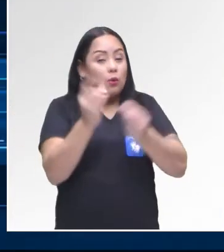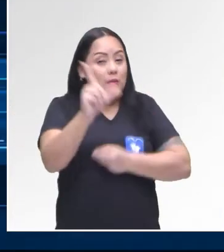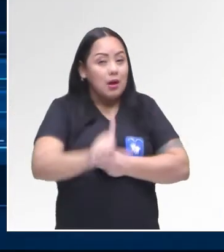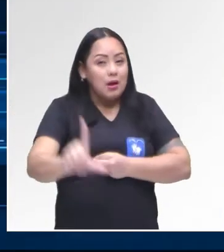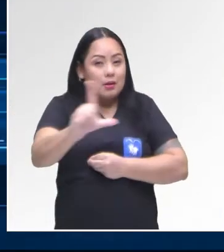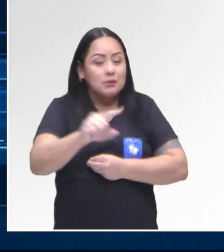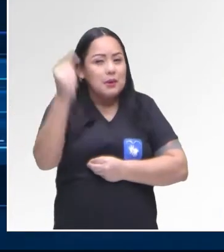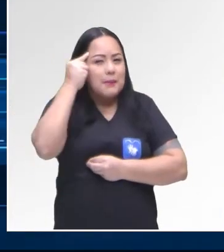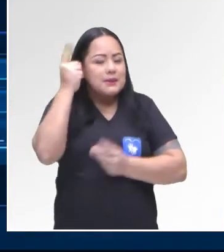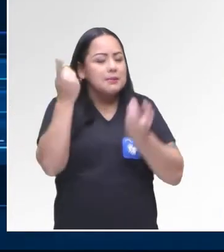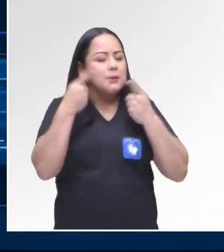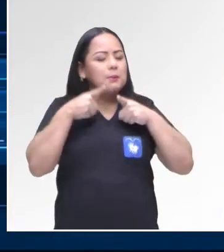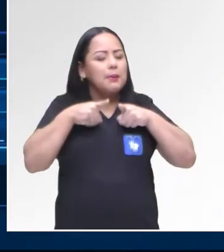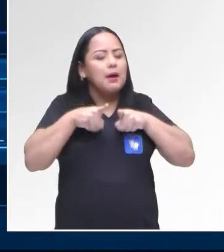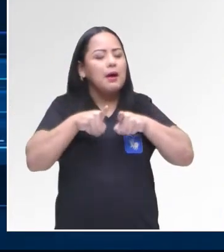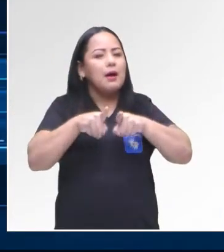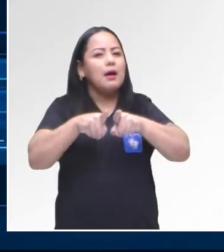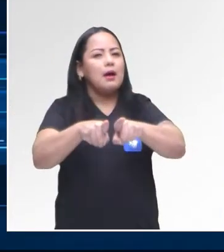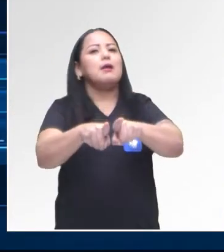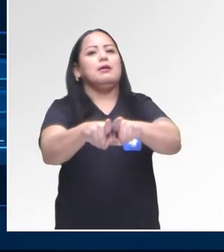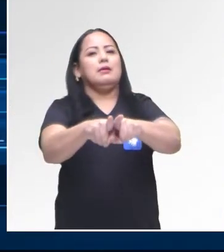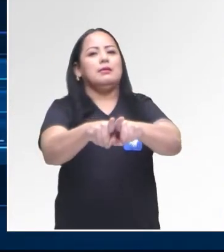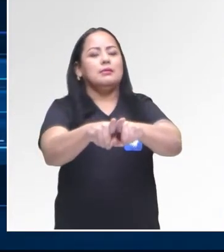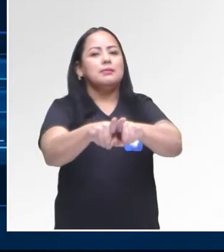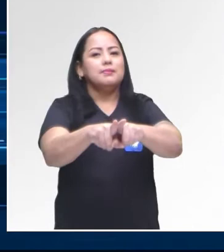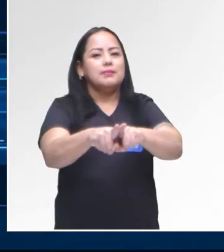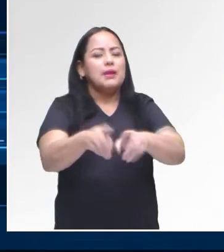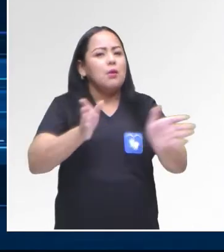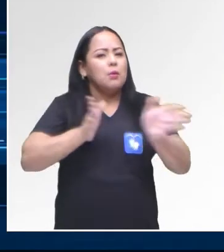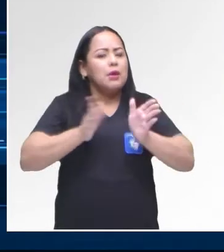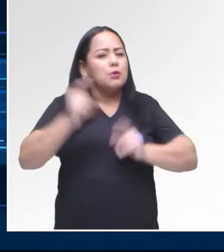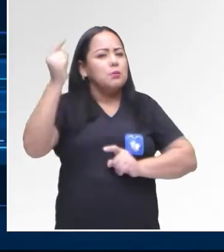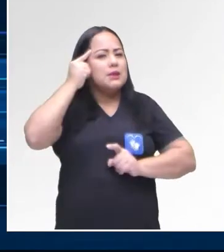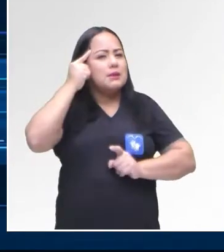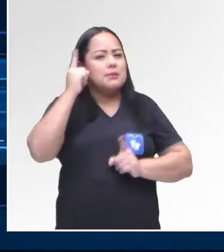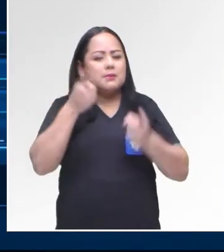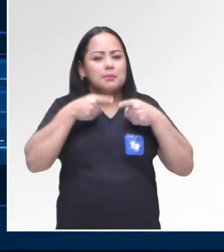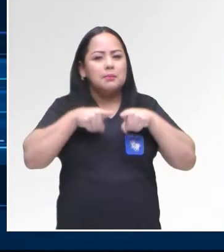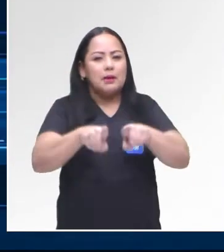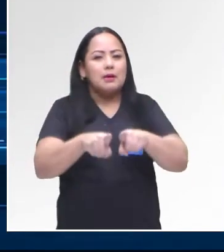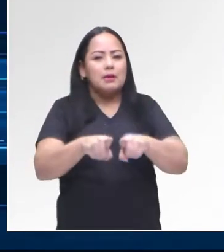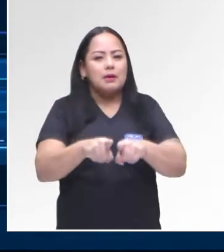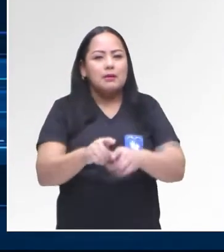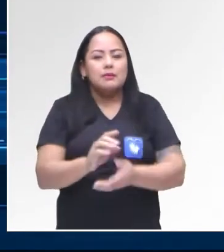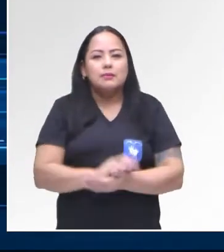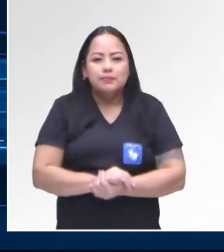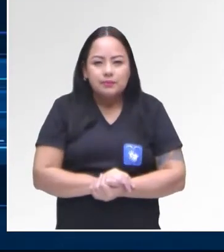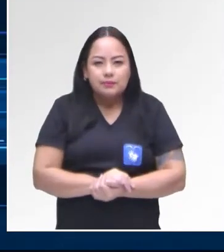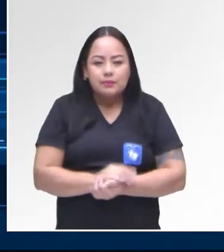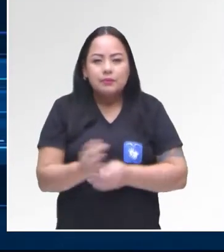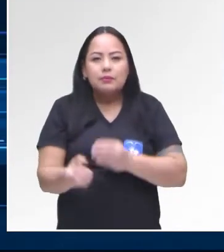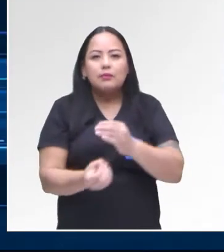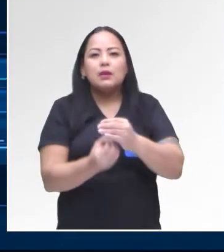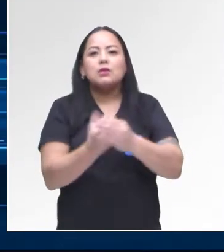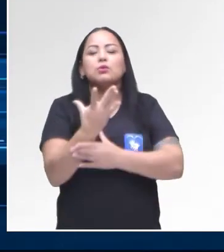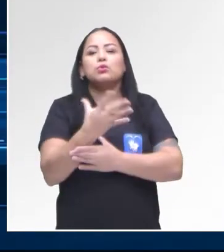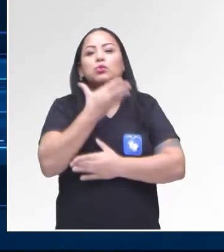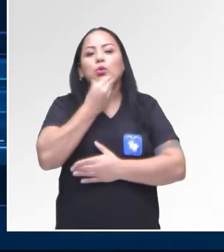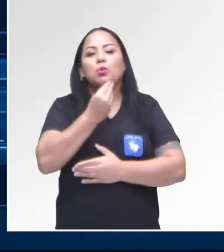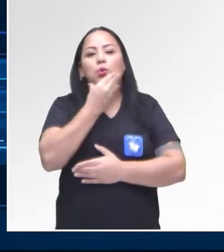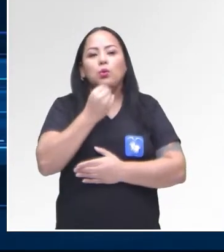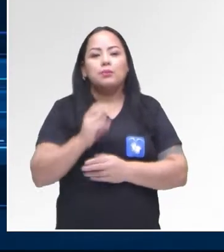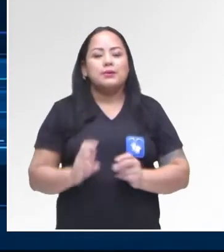o pensamento da sociedade, o pensamento da época. E nós chegamos no homem Árcade. Olha a imagem bonita que nós temos